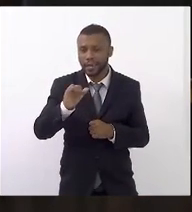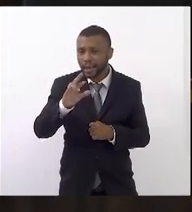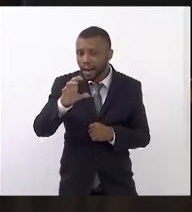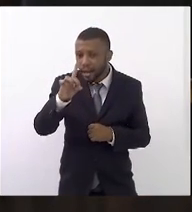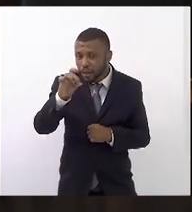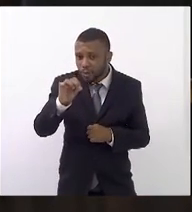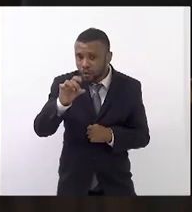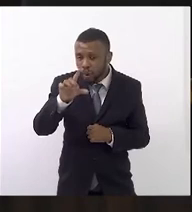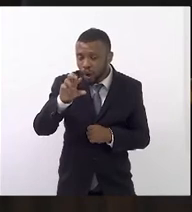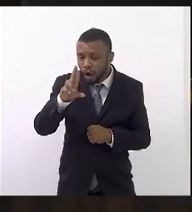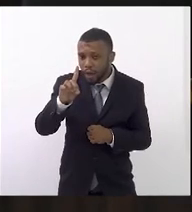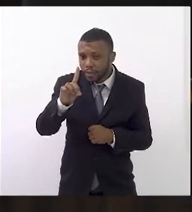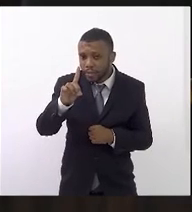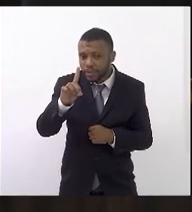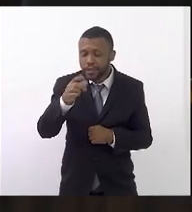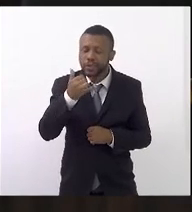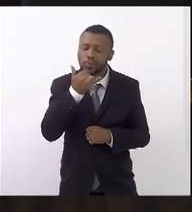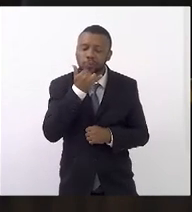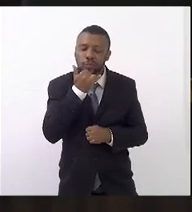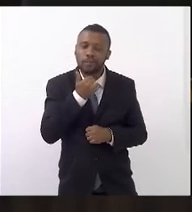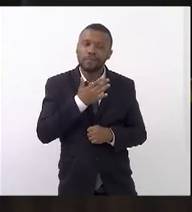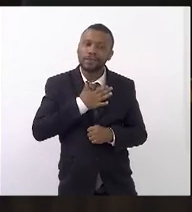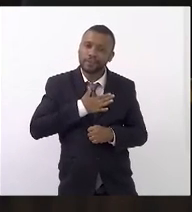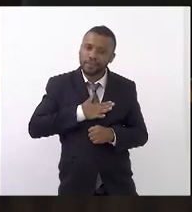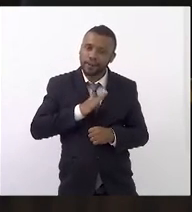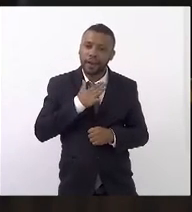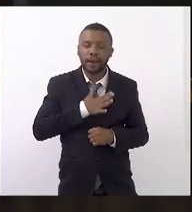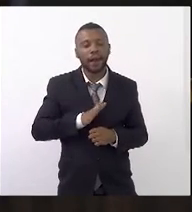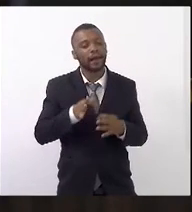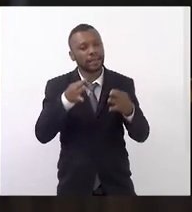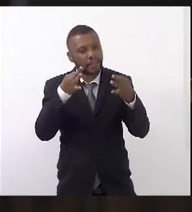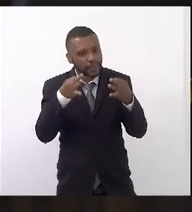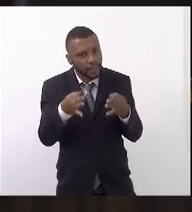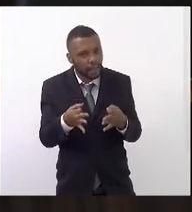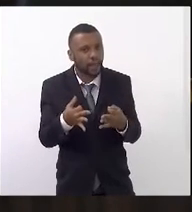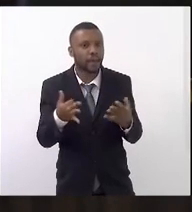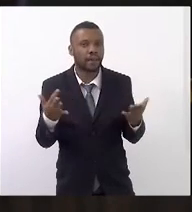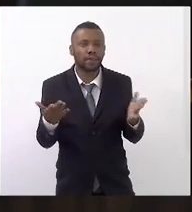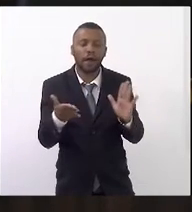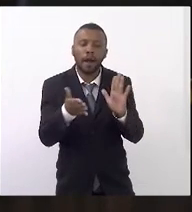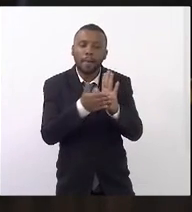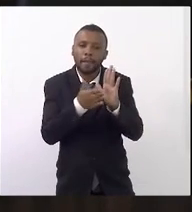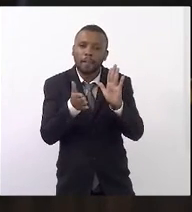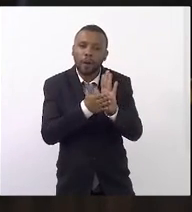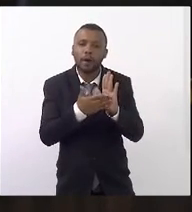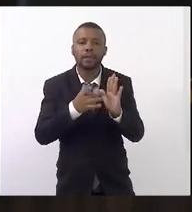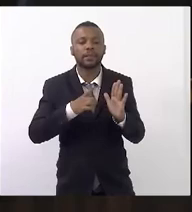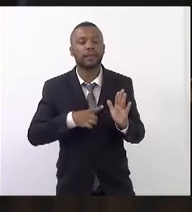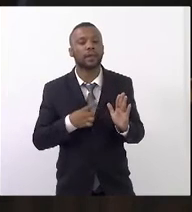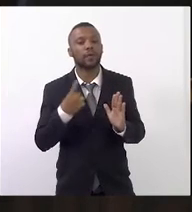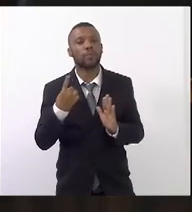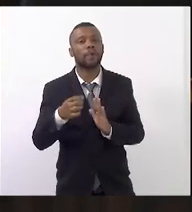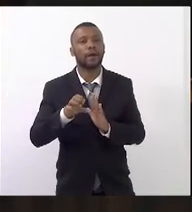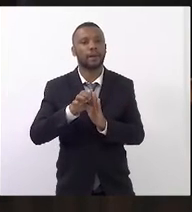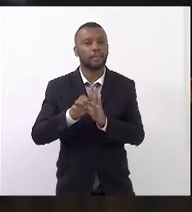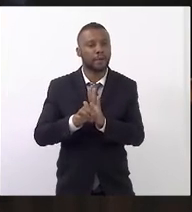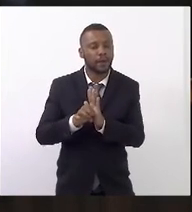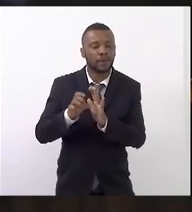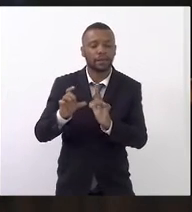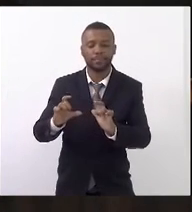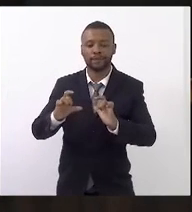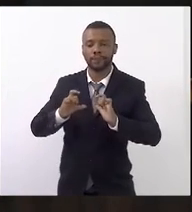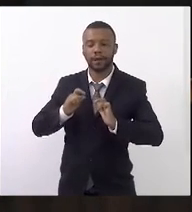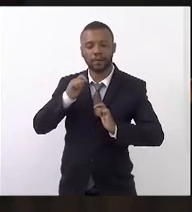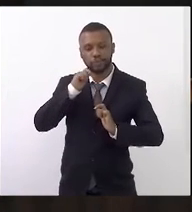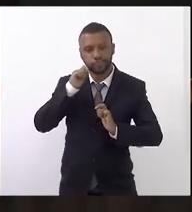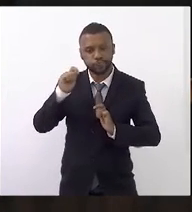deputado. Vamos fazer devagar e direito aqui. Então, a proposição é uma emenda medalha Tiradentes com